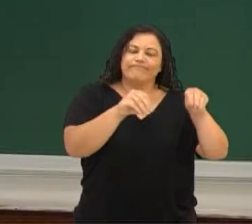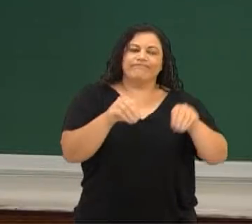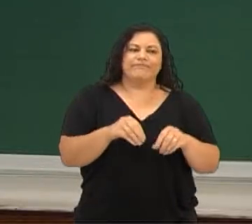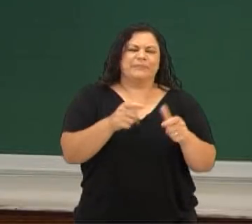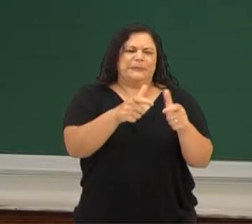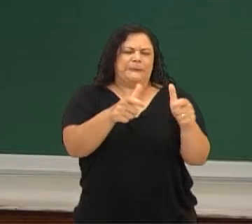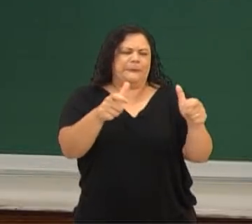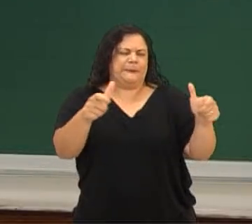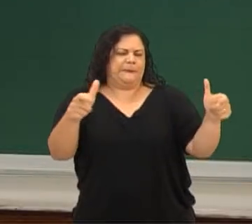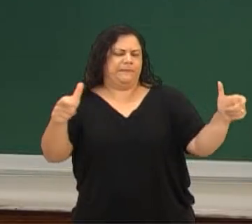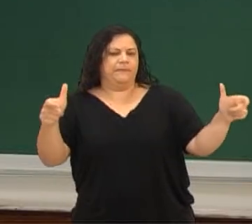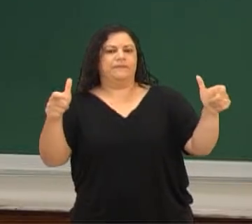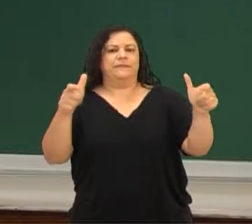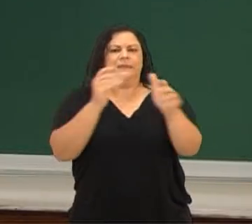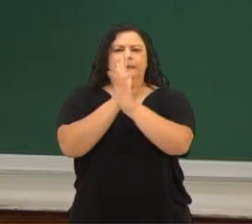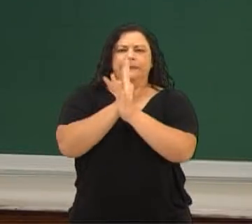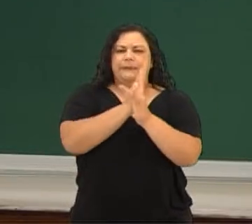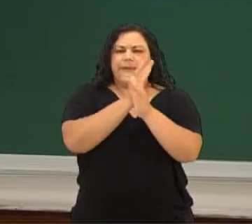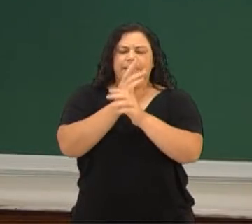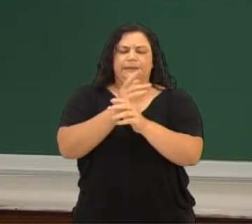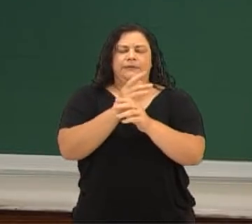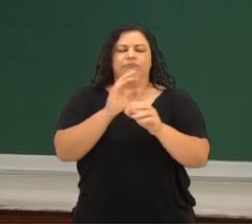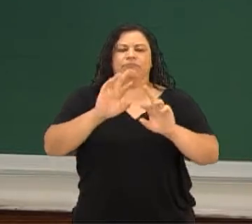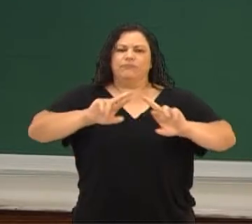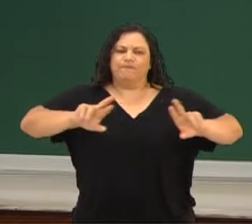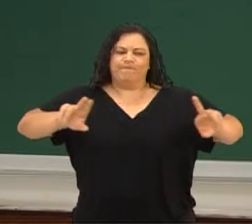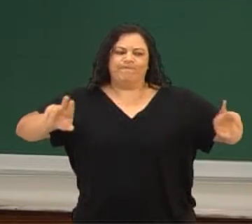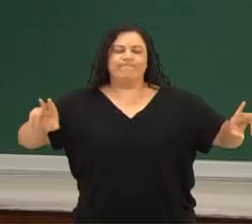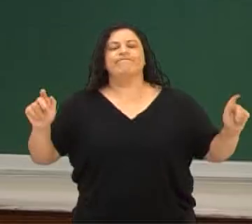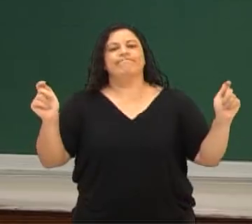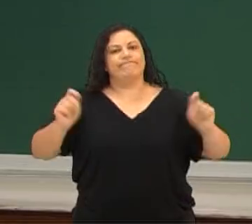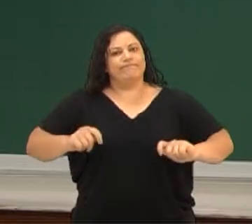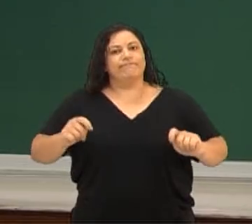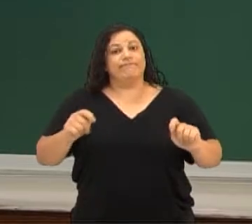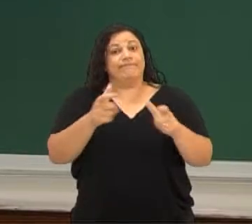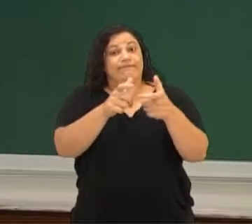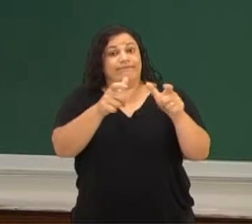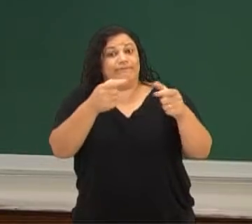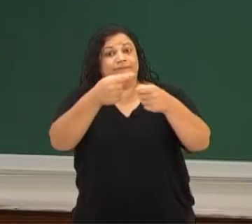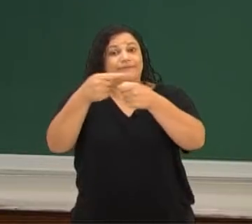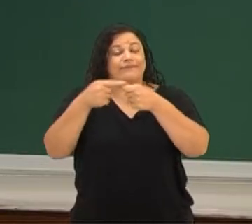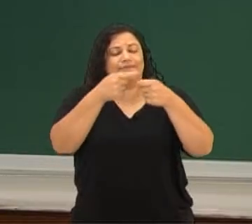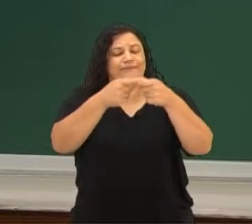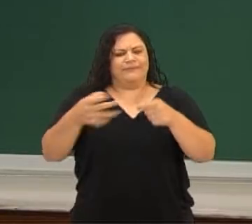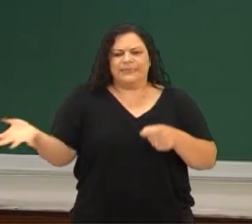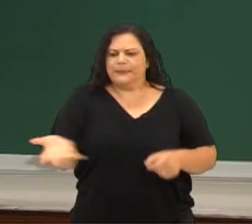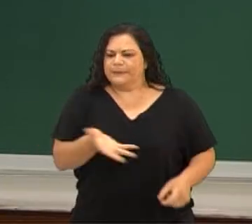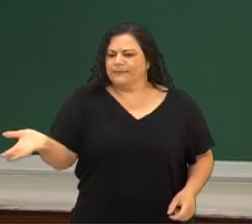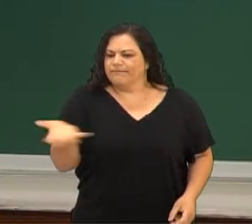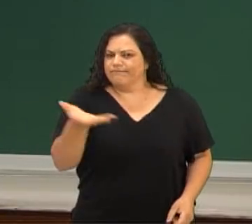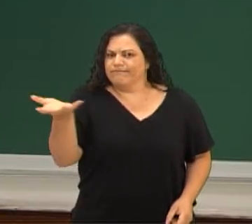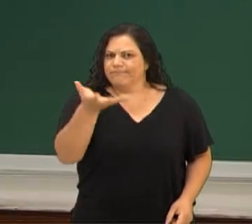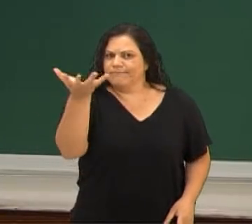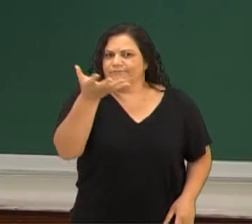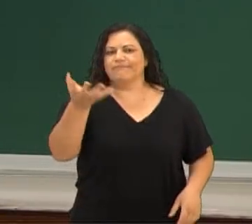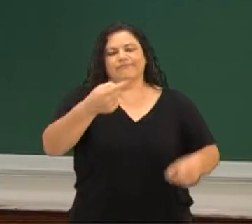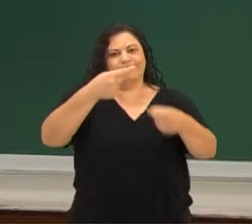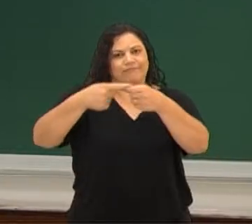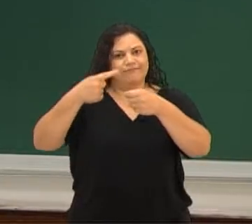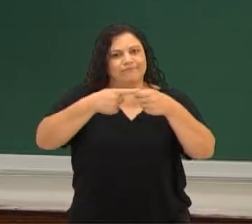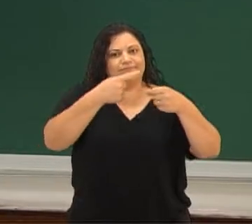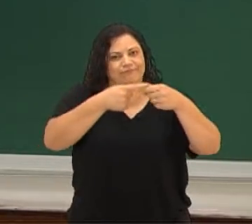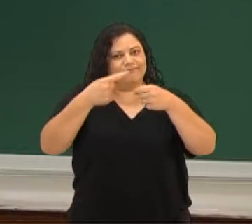e aceleradamente, as cidades africanas vão crescendo, e tendo que acelerar o ritmo de urbanização para atender